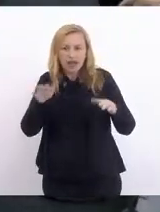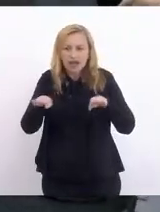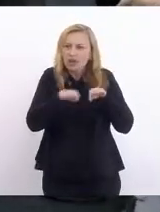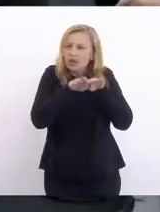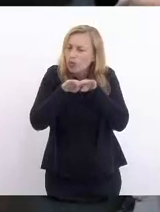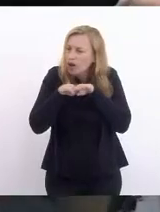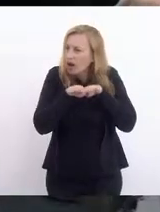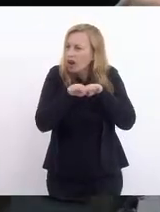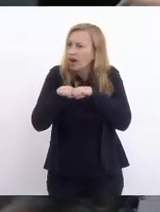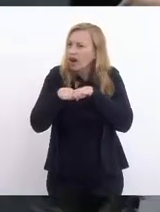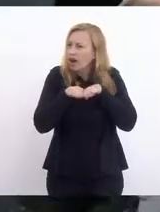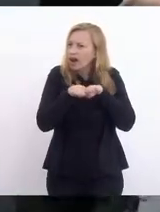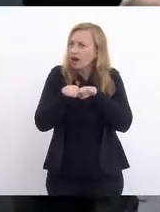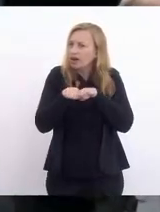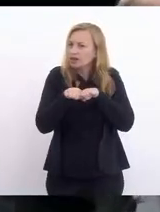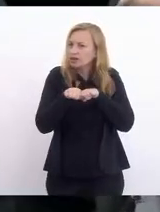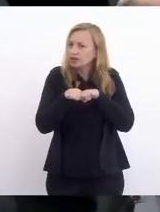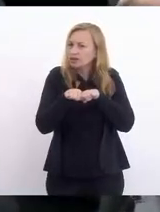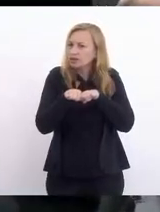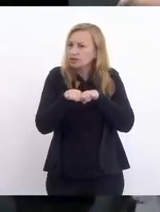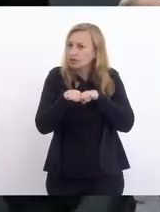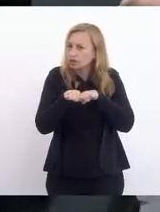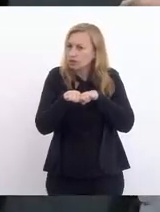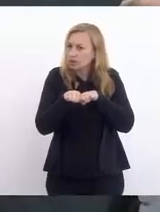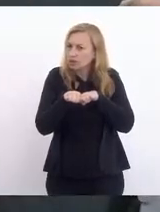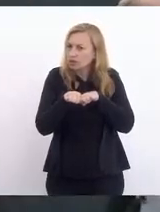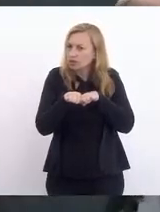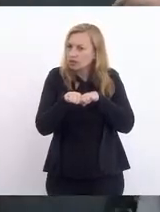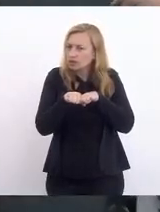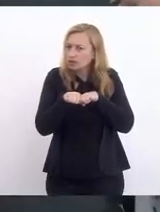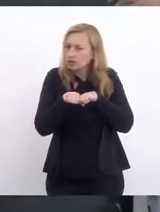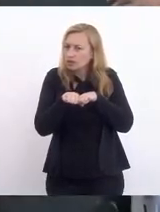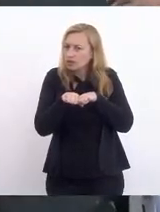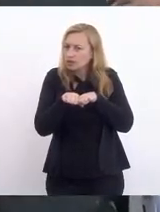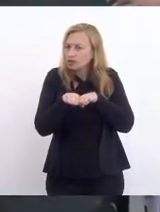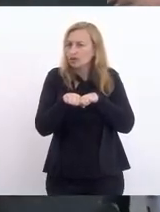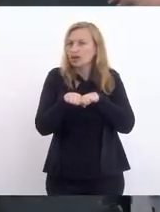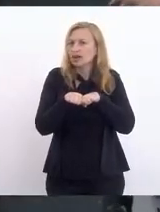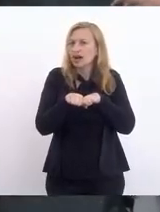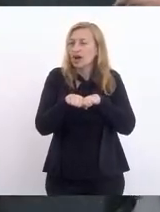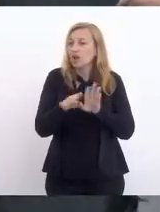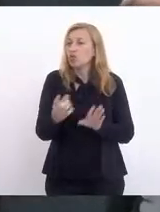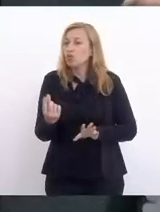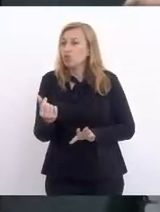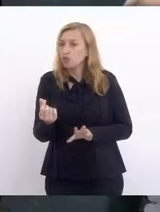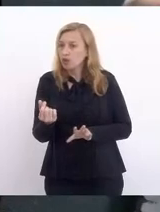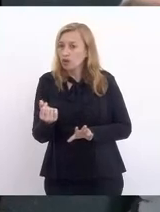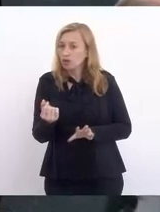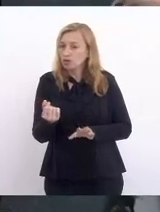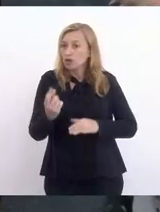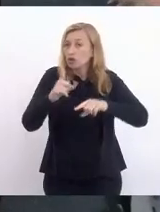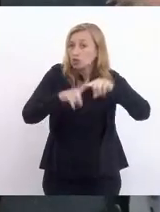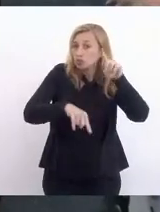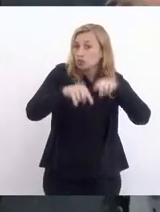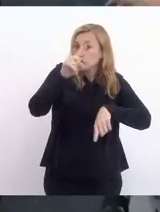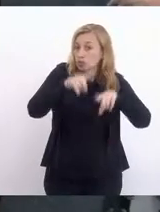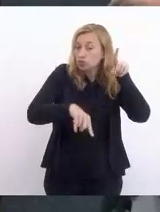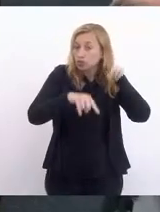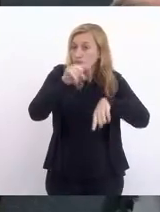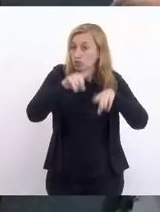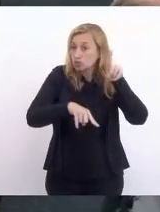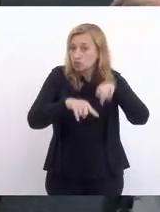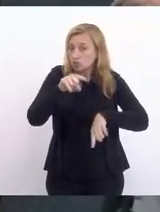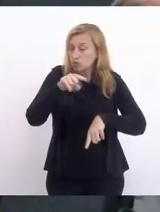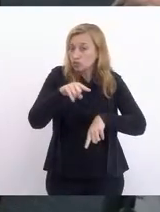a um espírito santo as alíquotas dos produtos